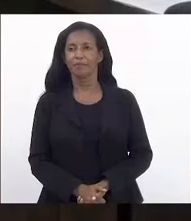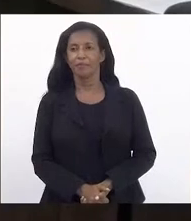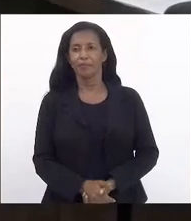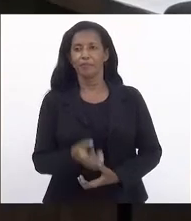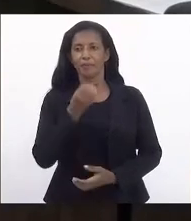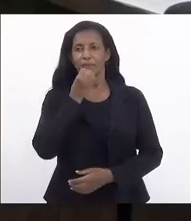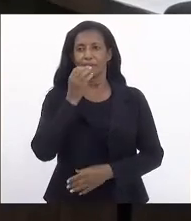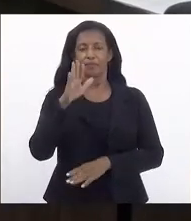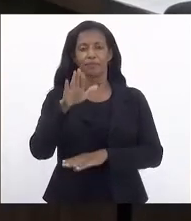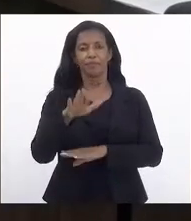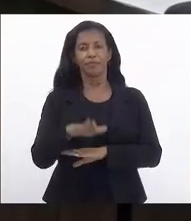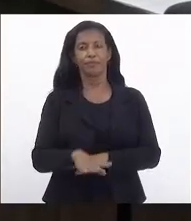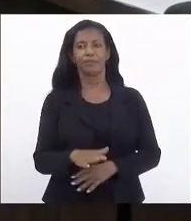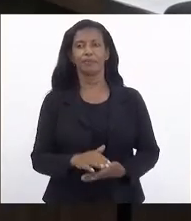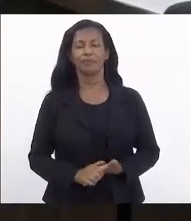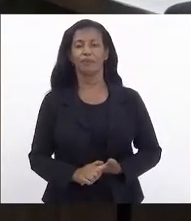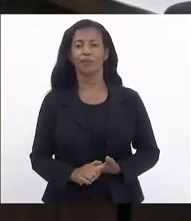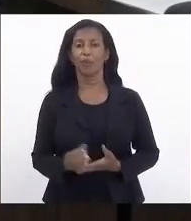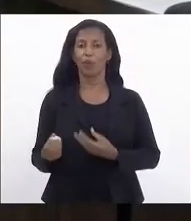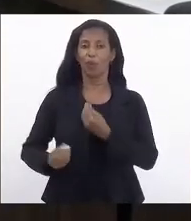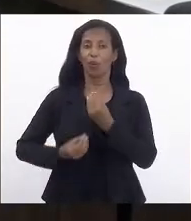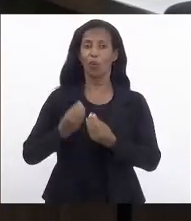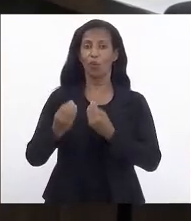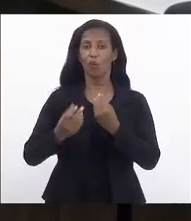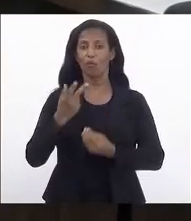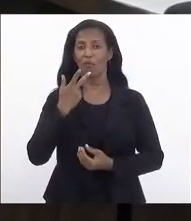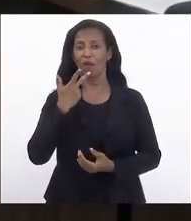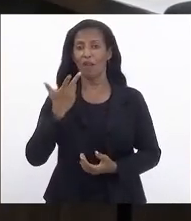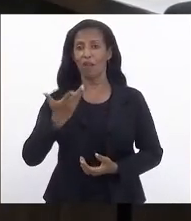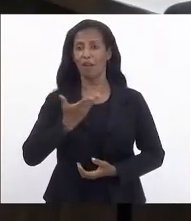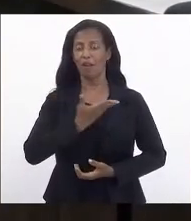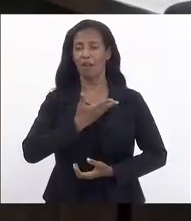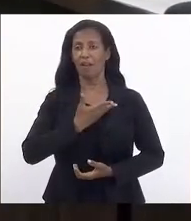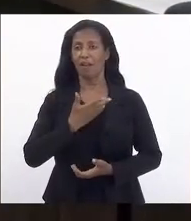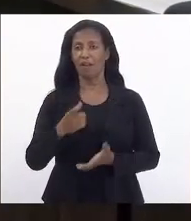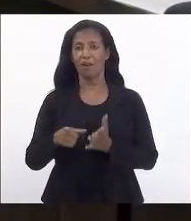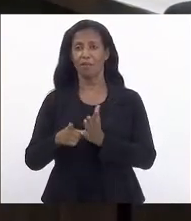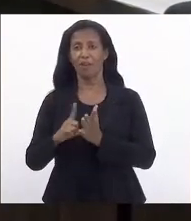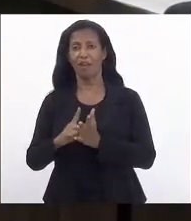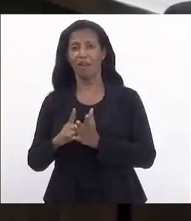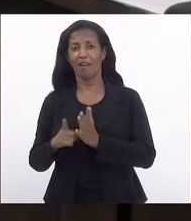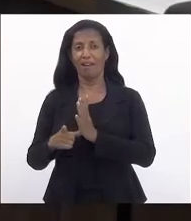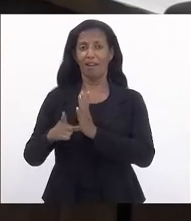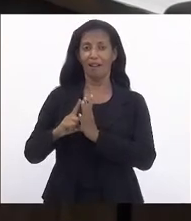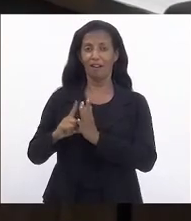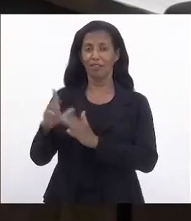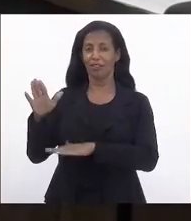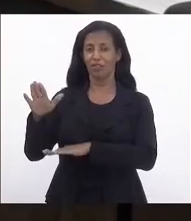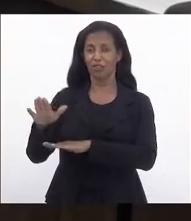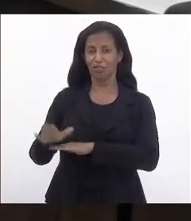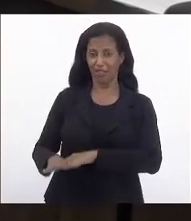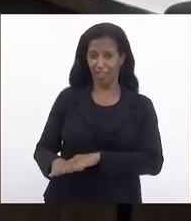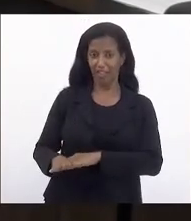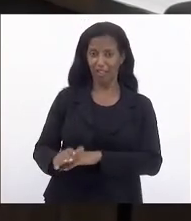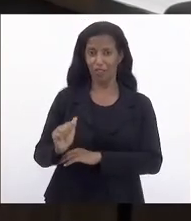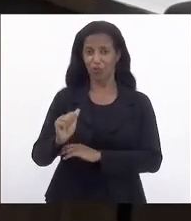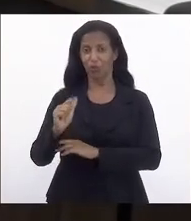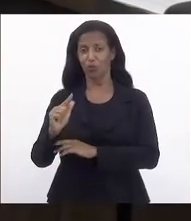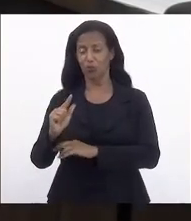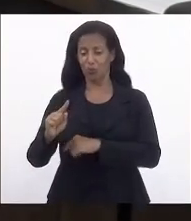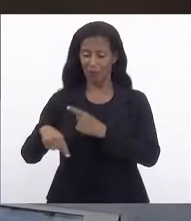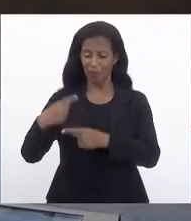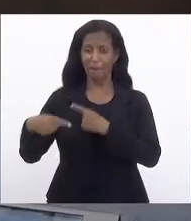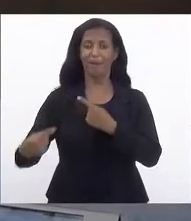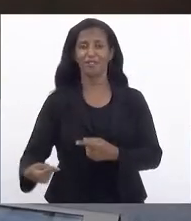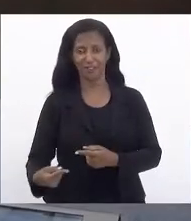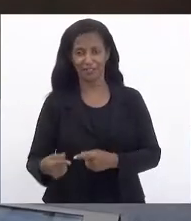como diz alguns amigos nossos aqui antes tarde do que mais tarde do que mais